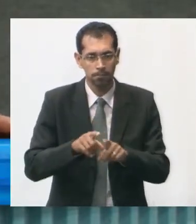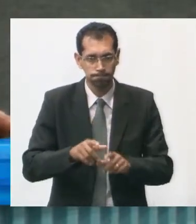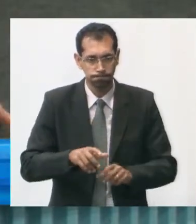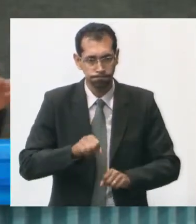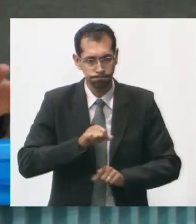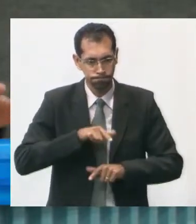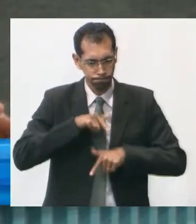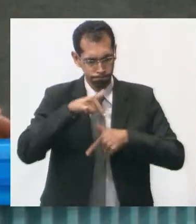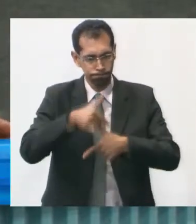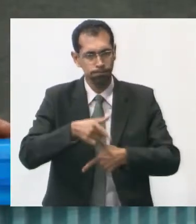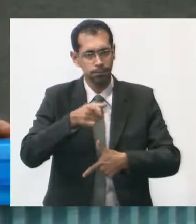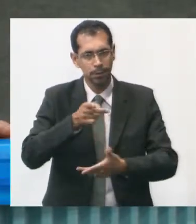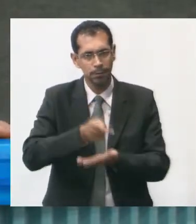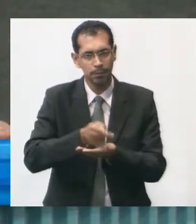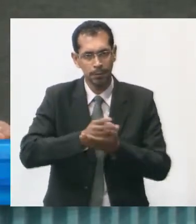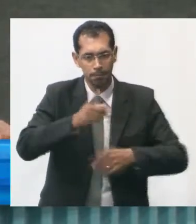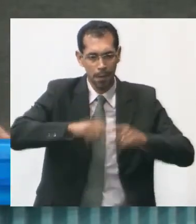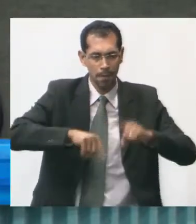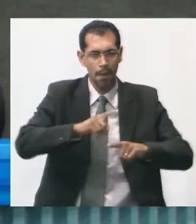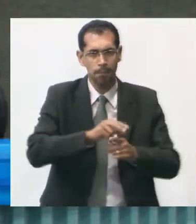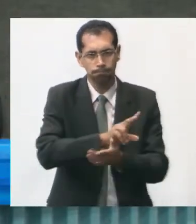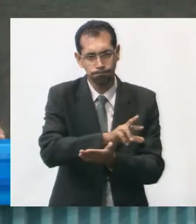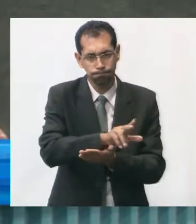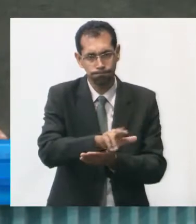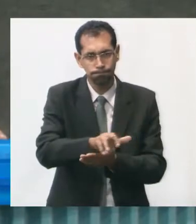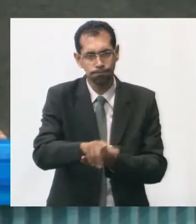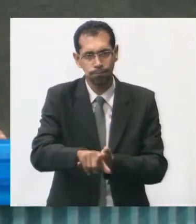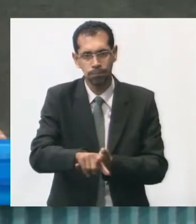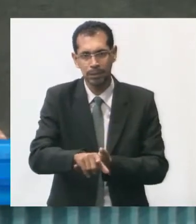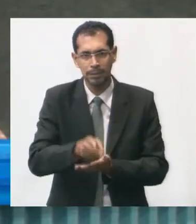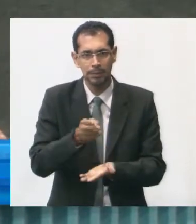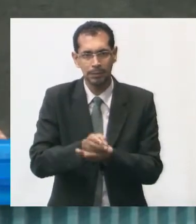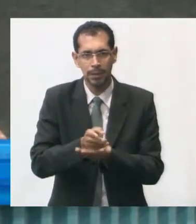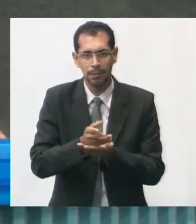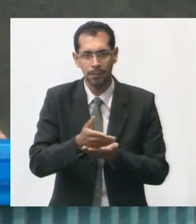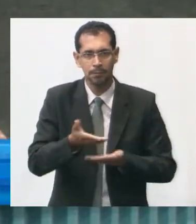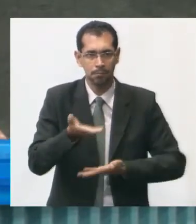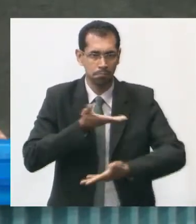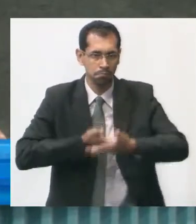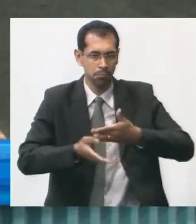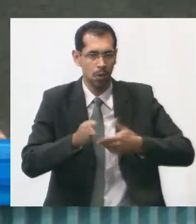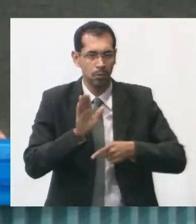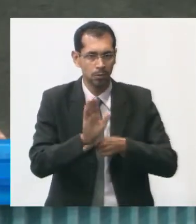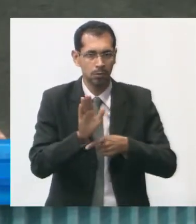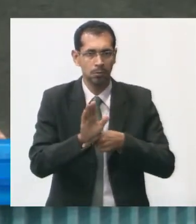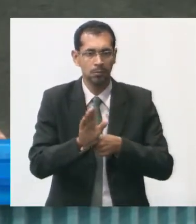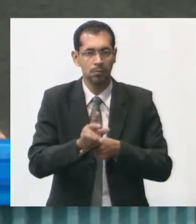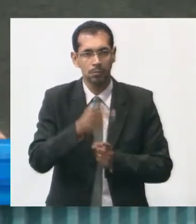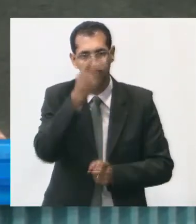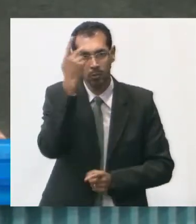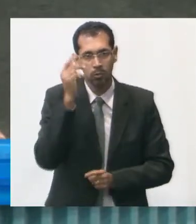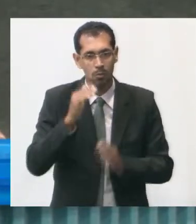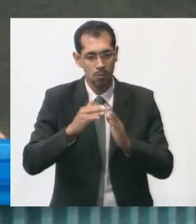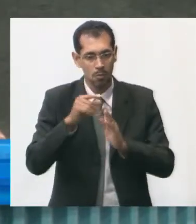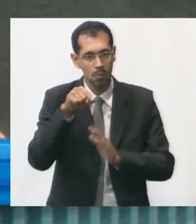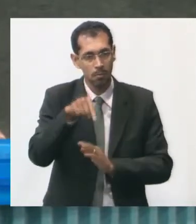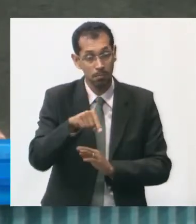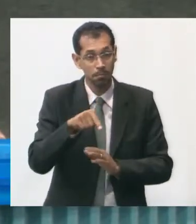seus equipamentos ali, sempre atendendo a comunidade. Jair França é uma pessoa que vai